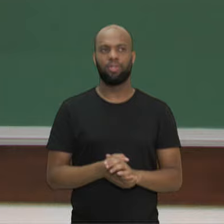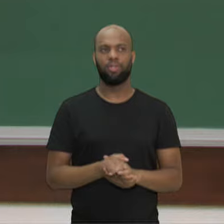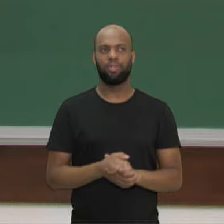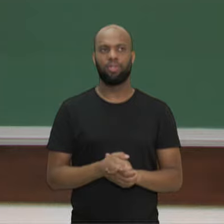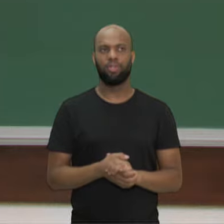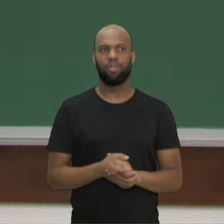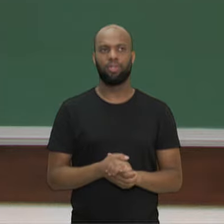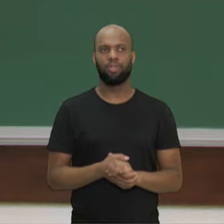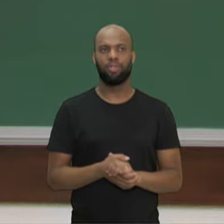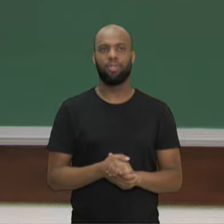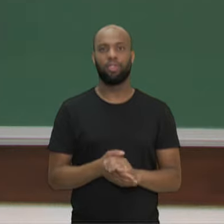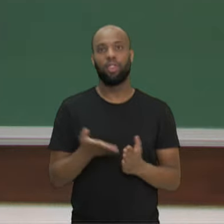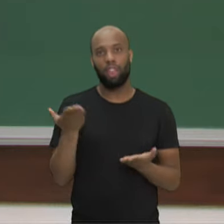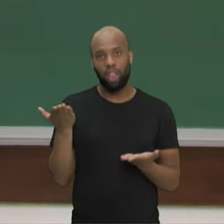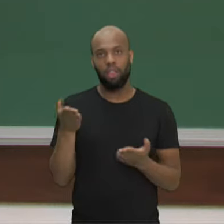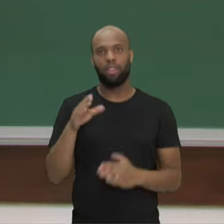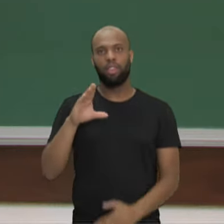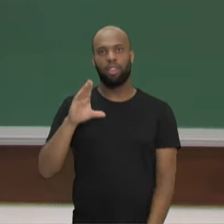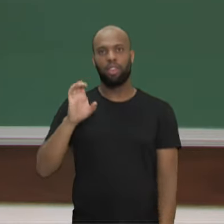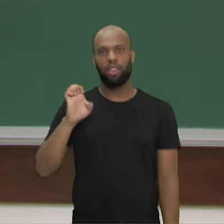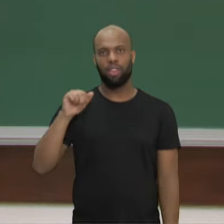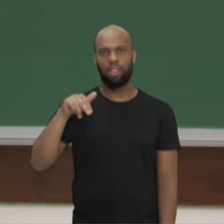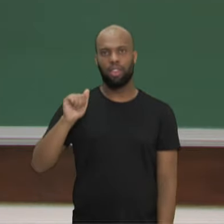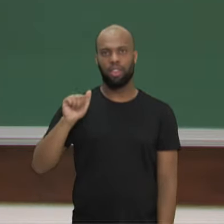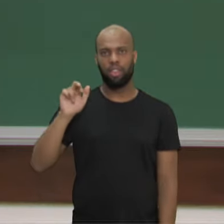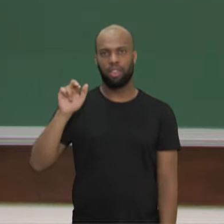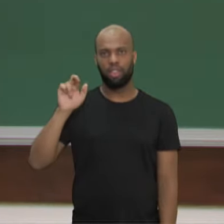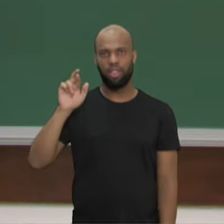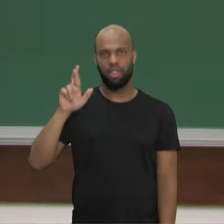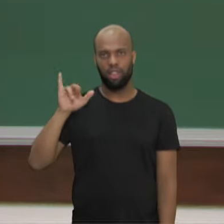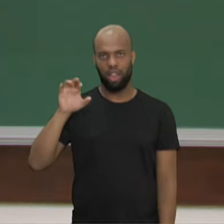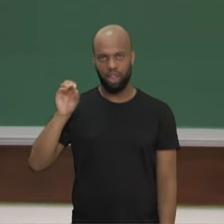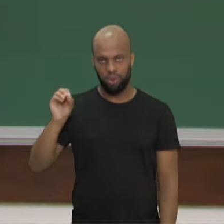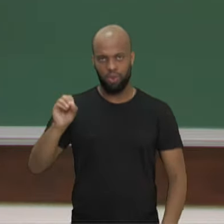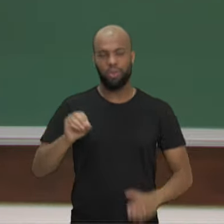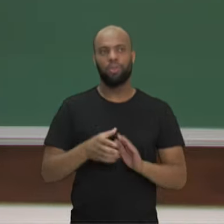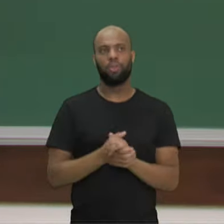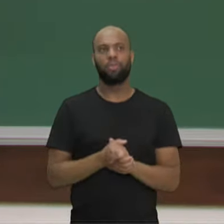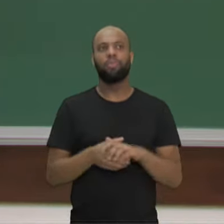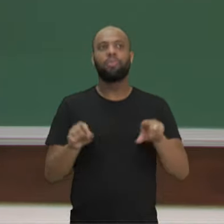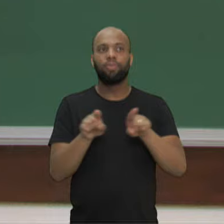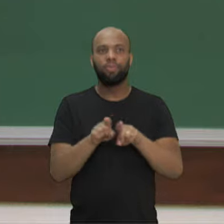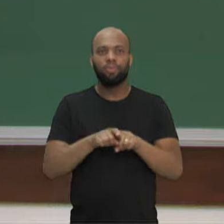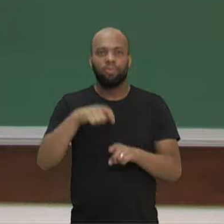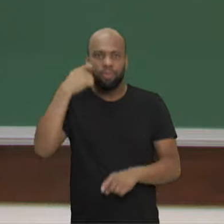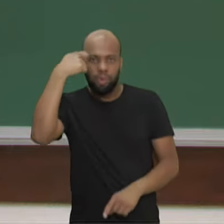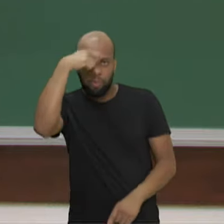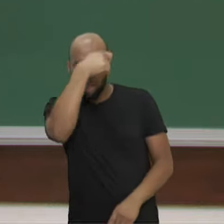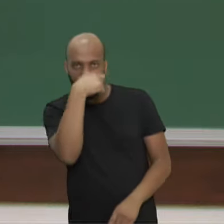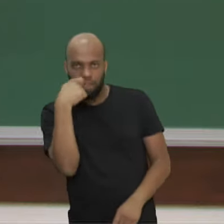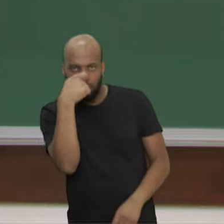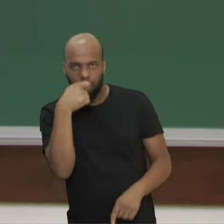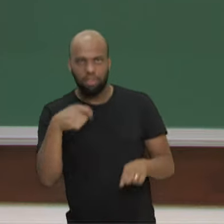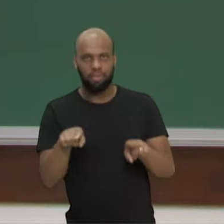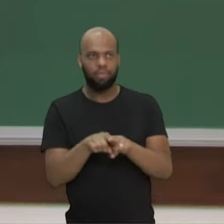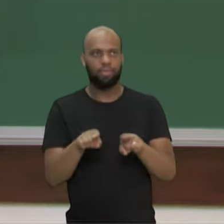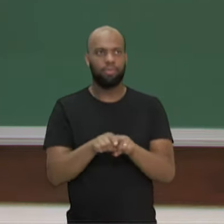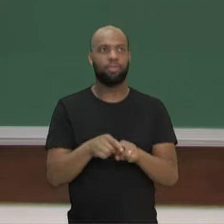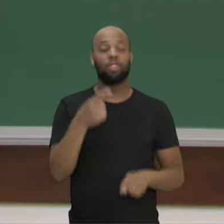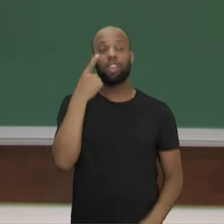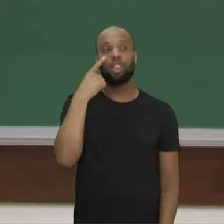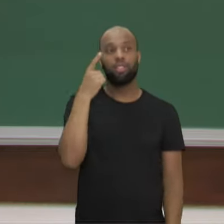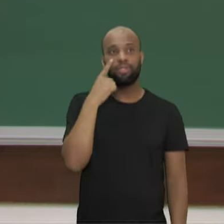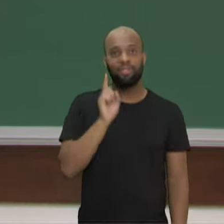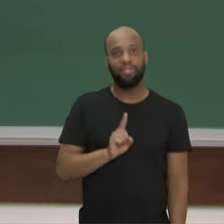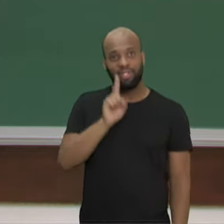Então aqui o cenário, né, do 3962 que eu falei para vocês, a maquiagem. Olha só, esse